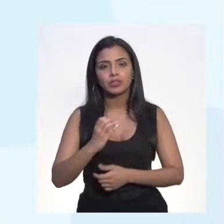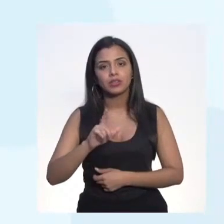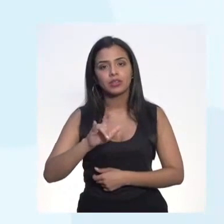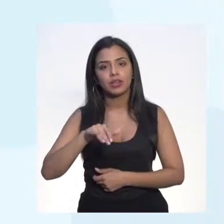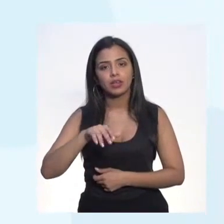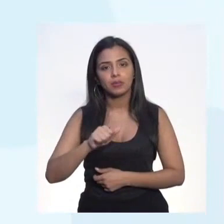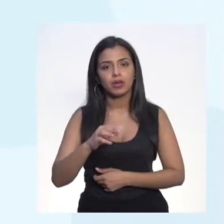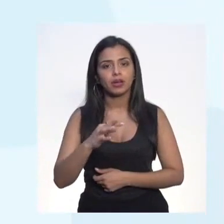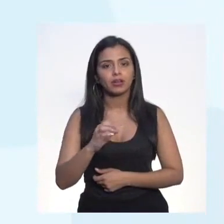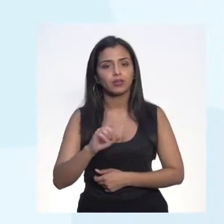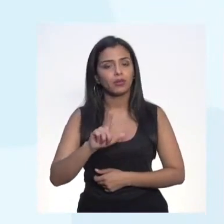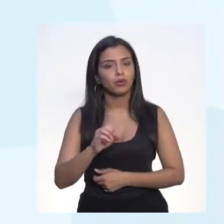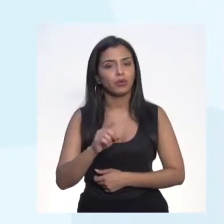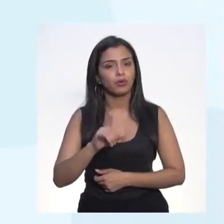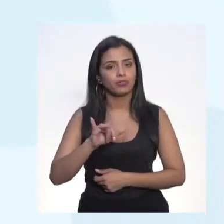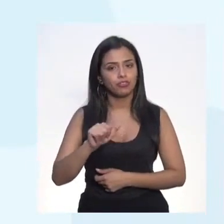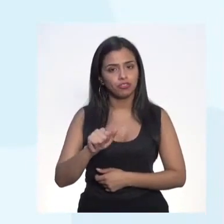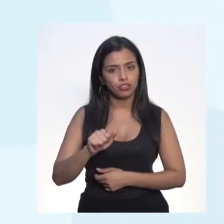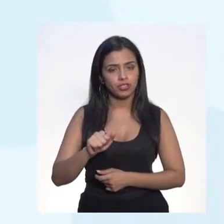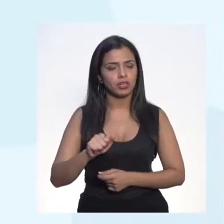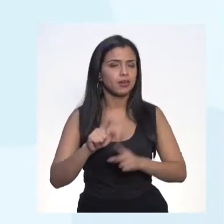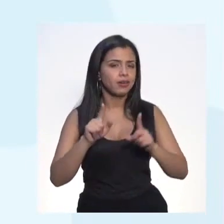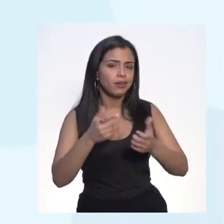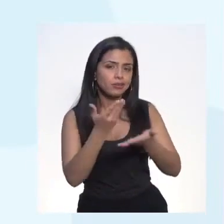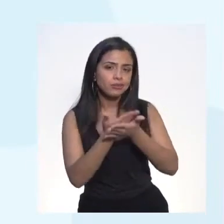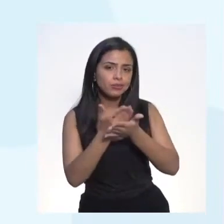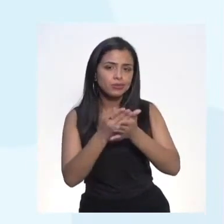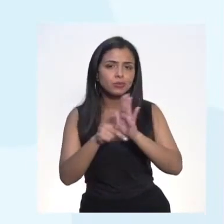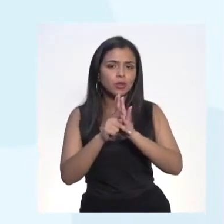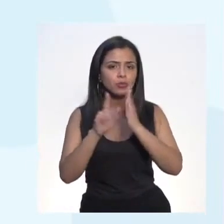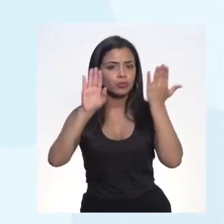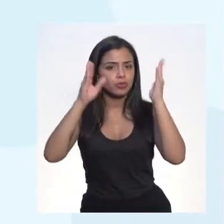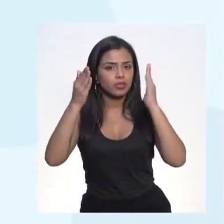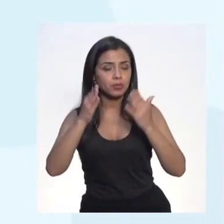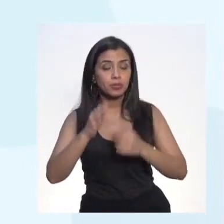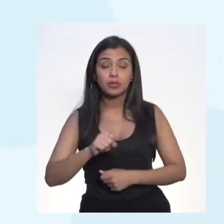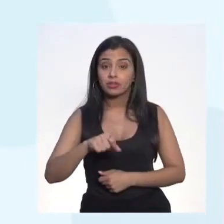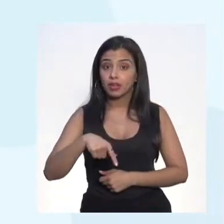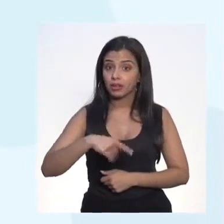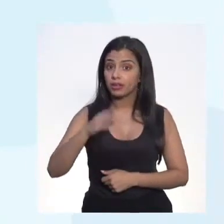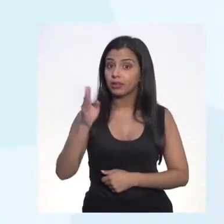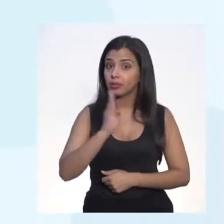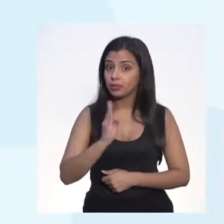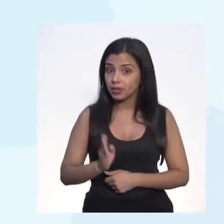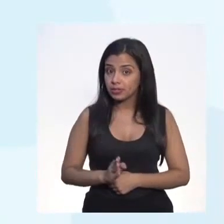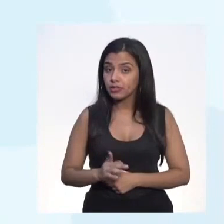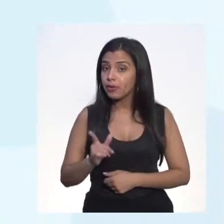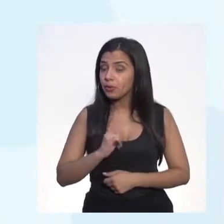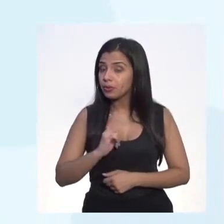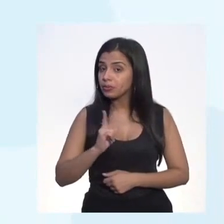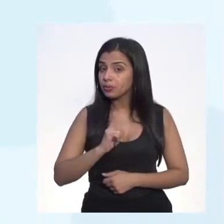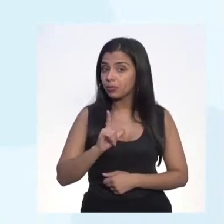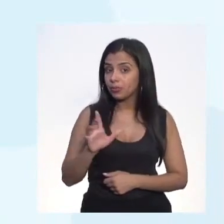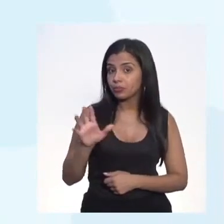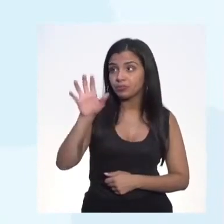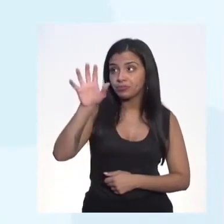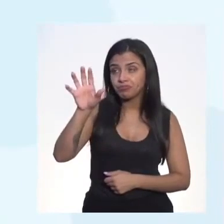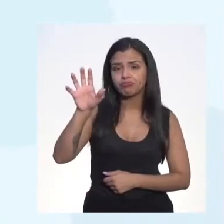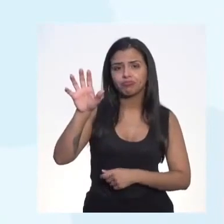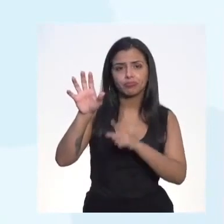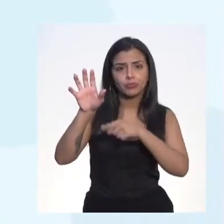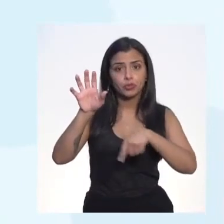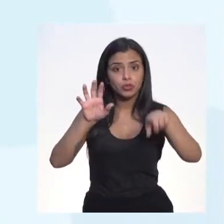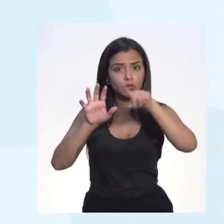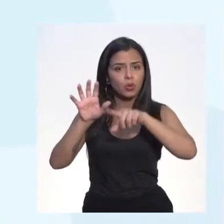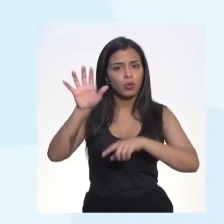no planeta como aqui no Brasil. Né? Tem que lembrar que o Brasil tem um imenso continente aí, né, na sua área